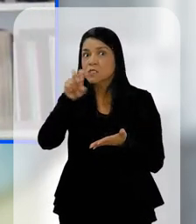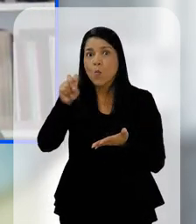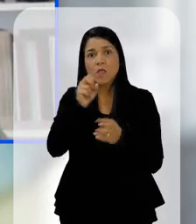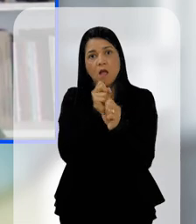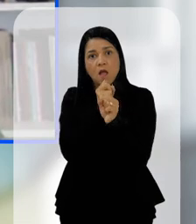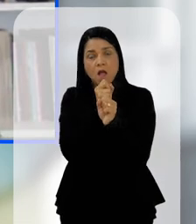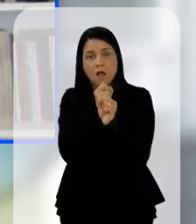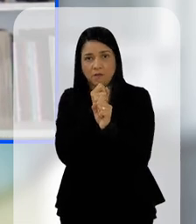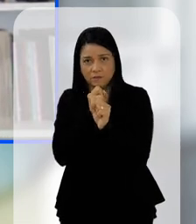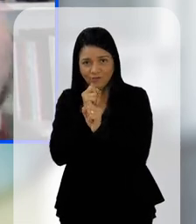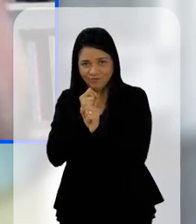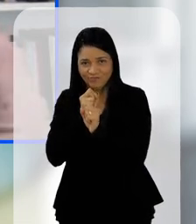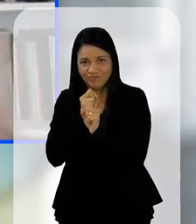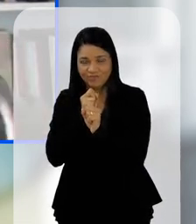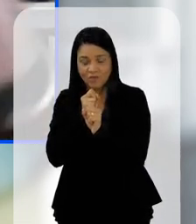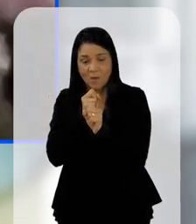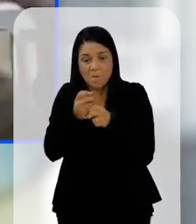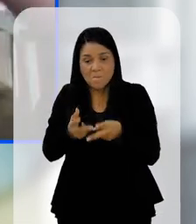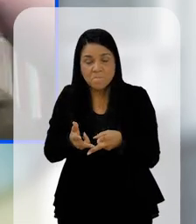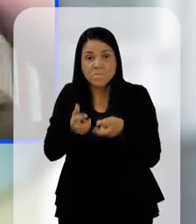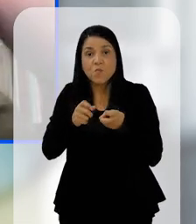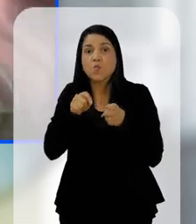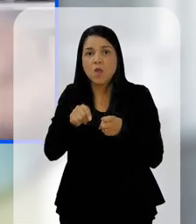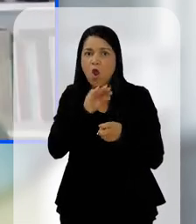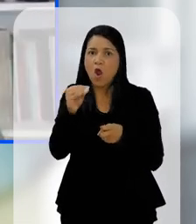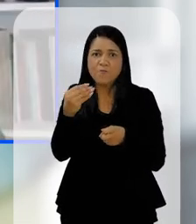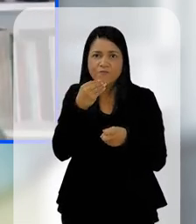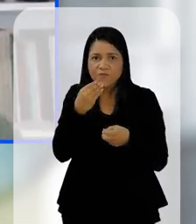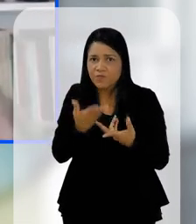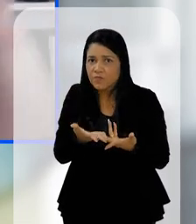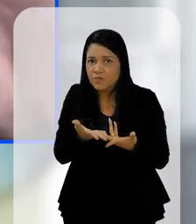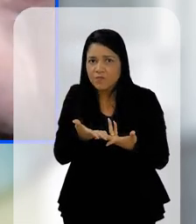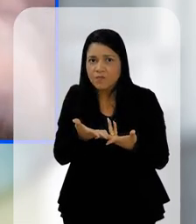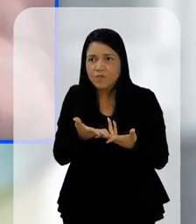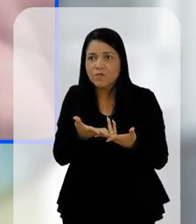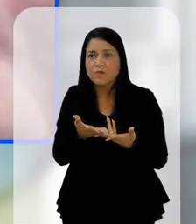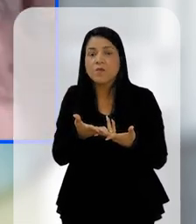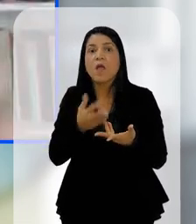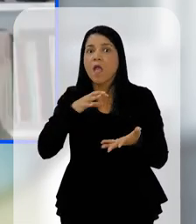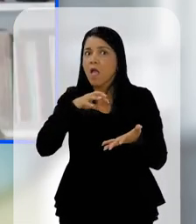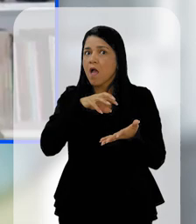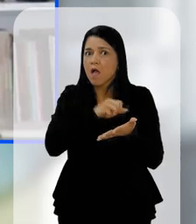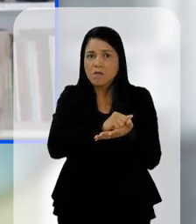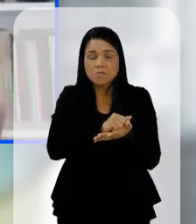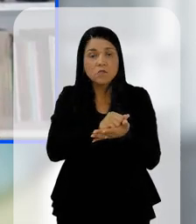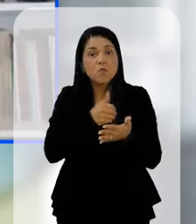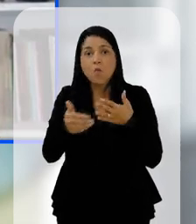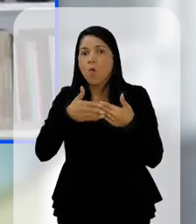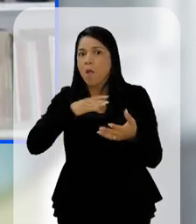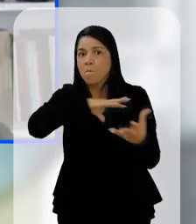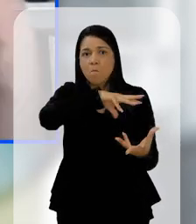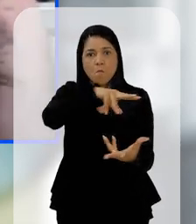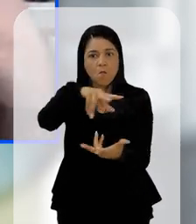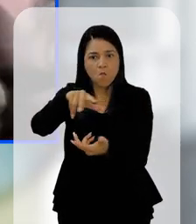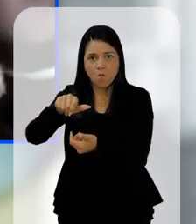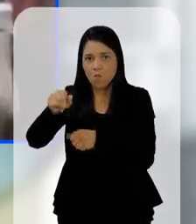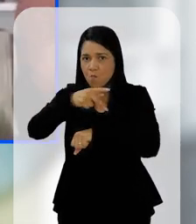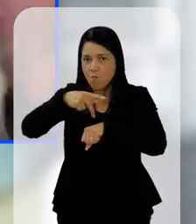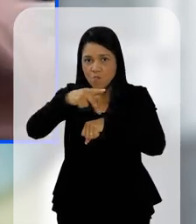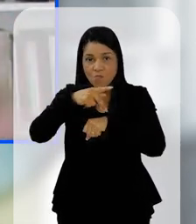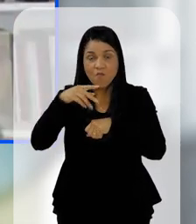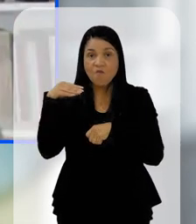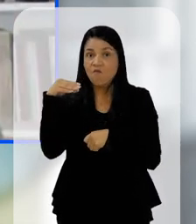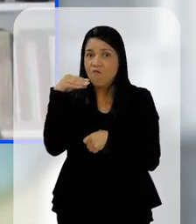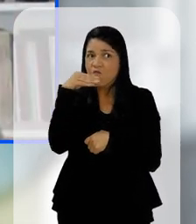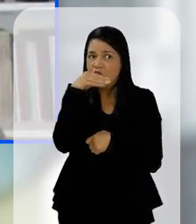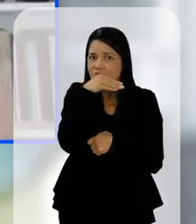anos. E o que que se nota aqui, e que, obviamente, é Do possível de mundo ser inteiro. registrado em qualquer outra parte do mundo. Os verões